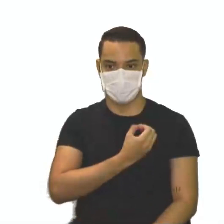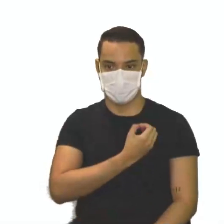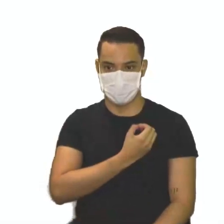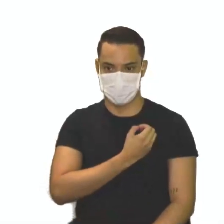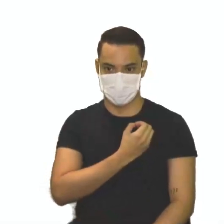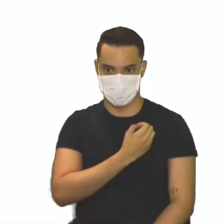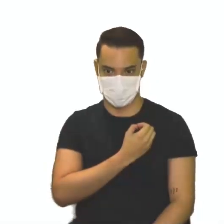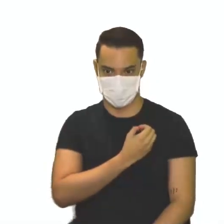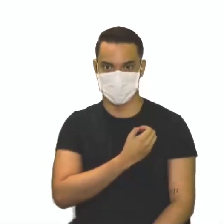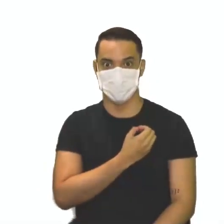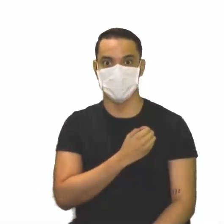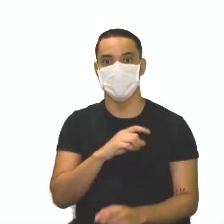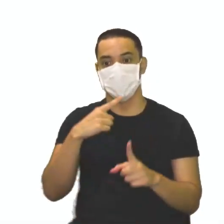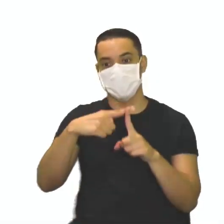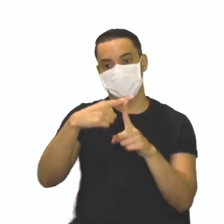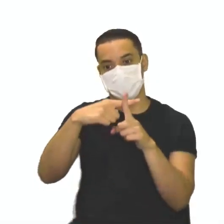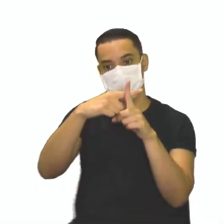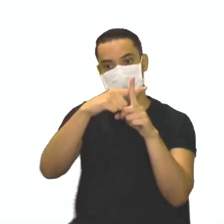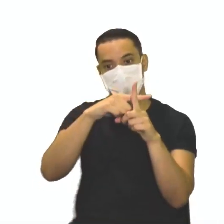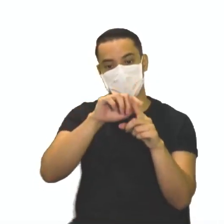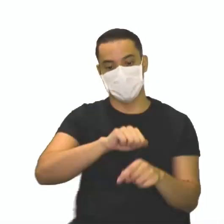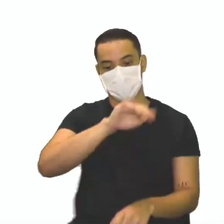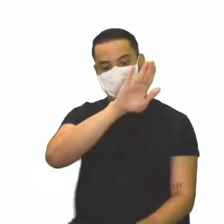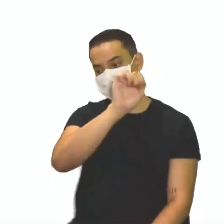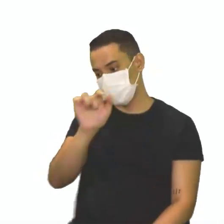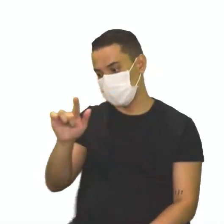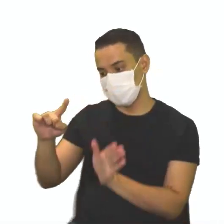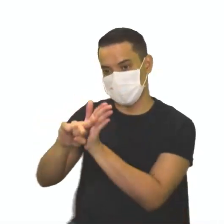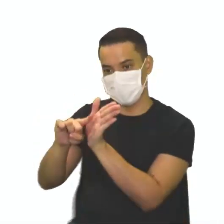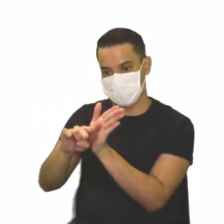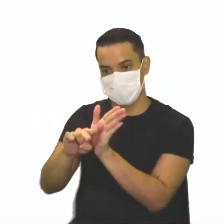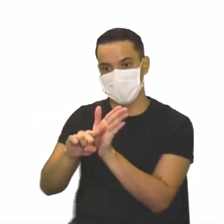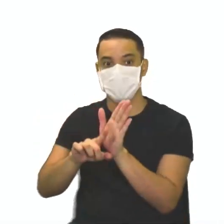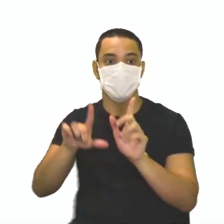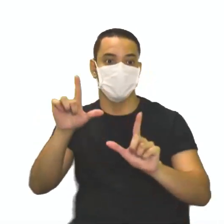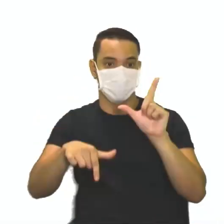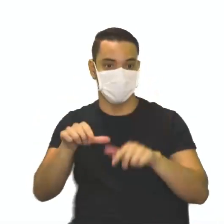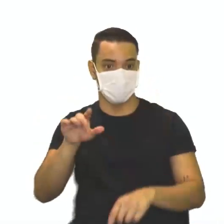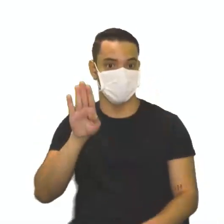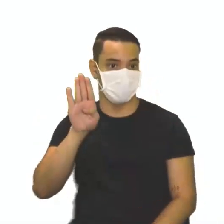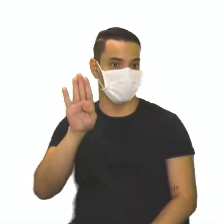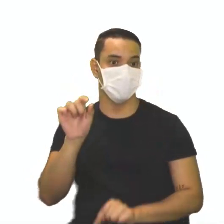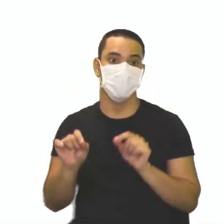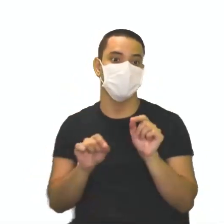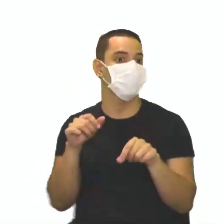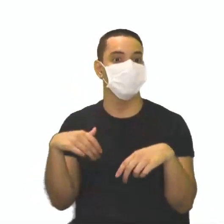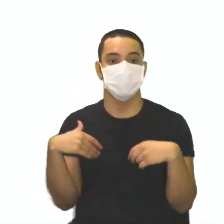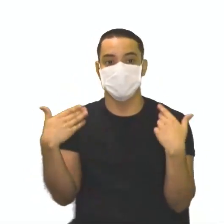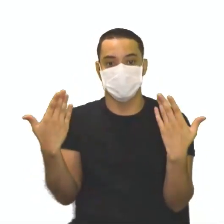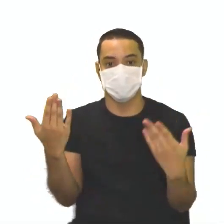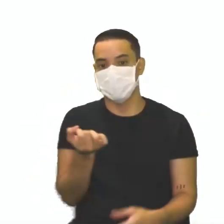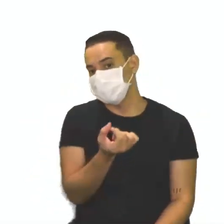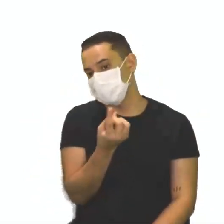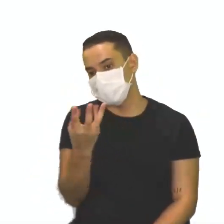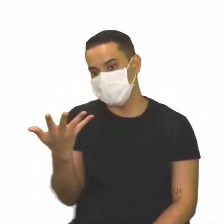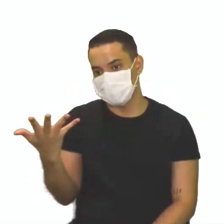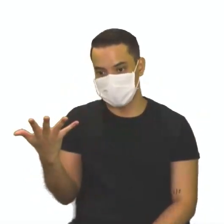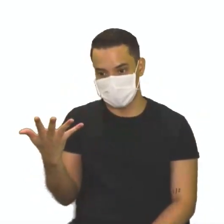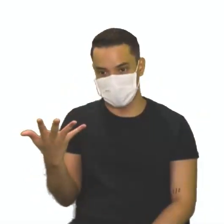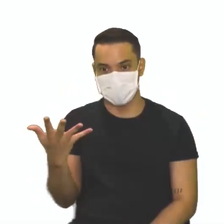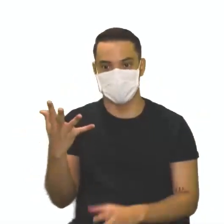seja, positivo maior que negativo. E na letra B, qual foi a quantidade de carga